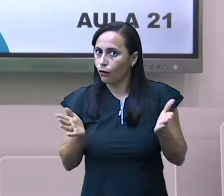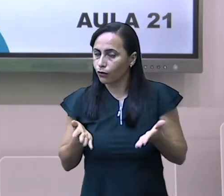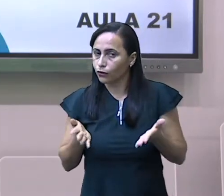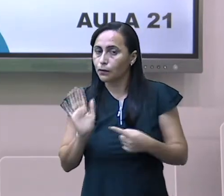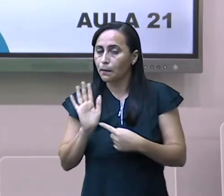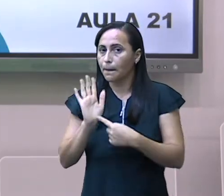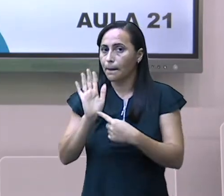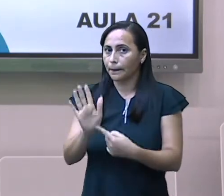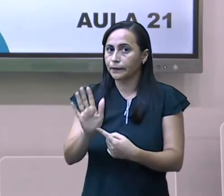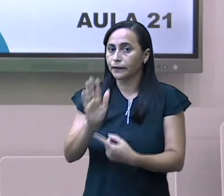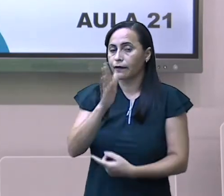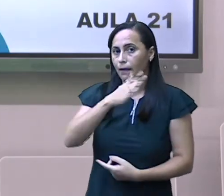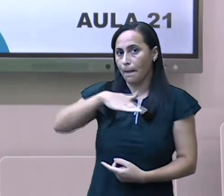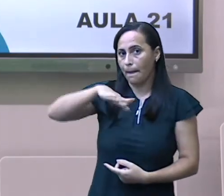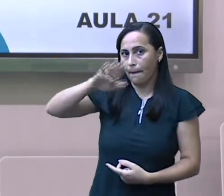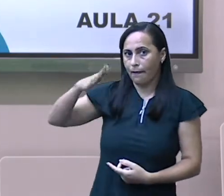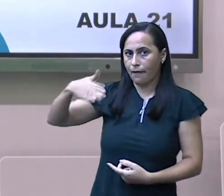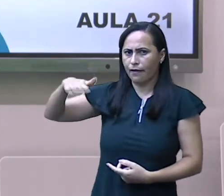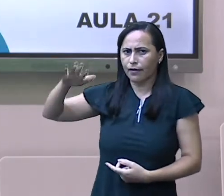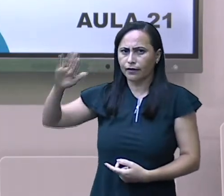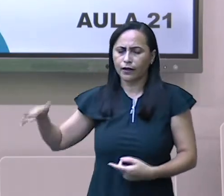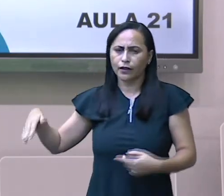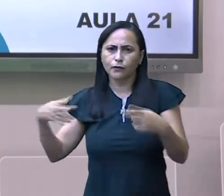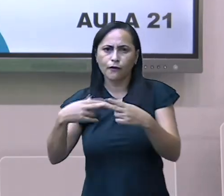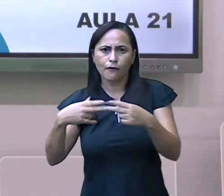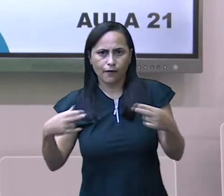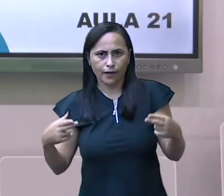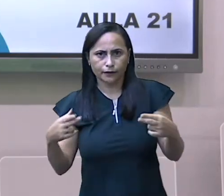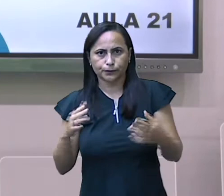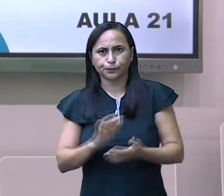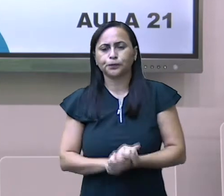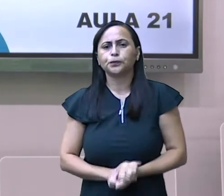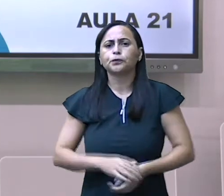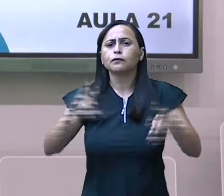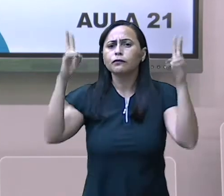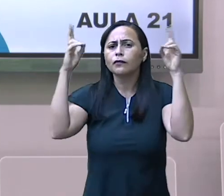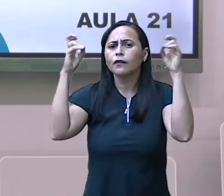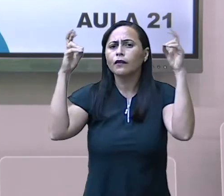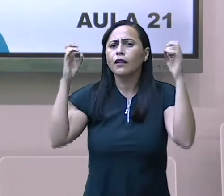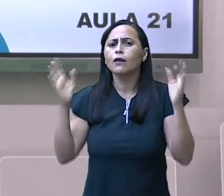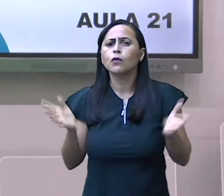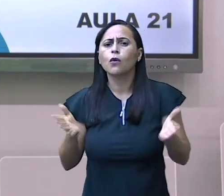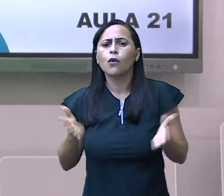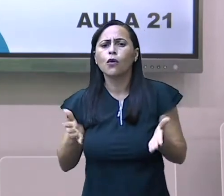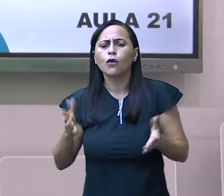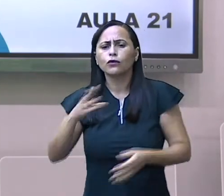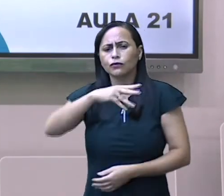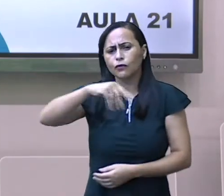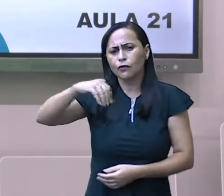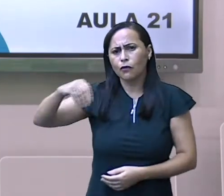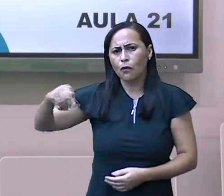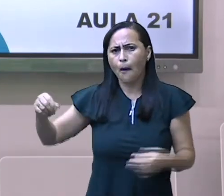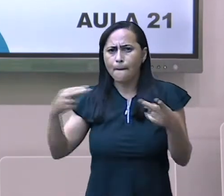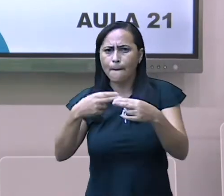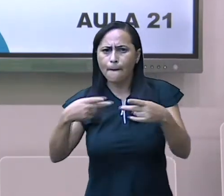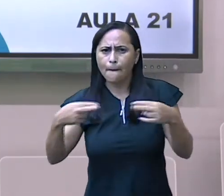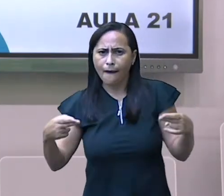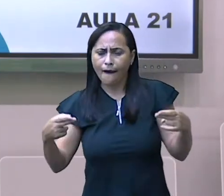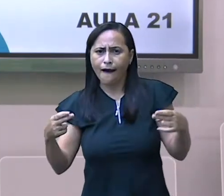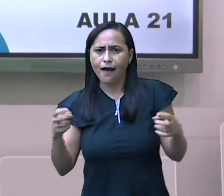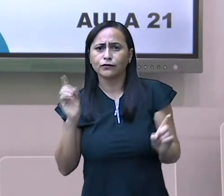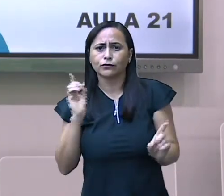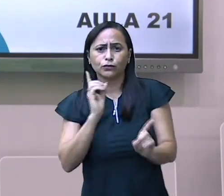Vamos falar sobre os tipos de solo que nós encontramos nos relevos. Mas para quem perdeu